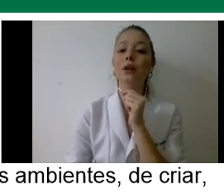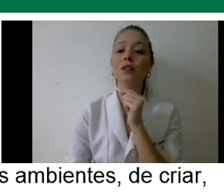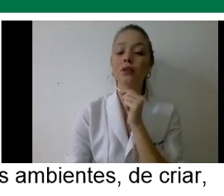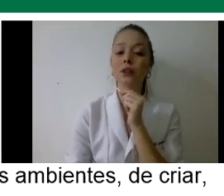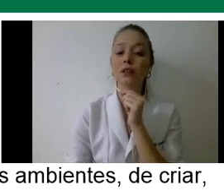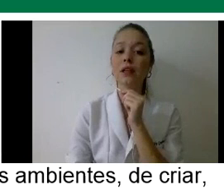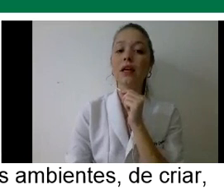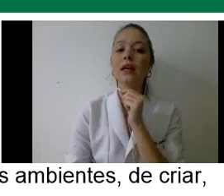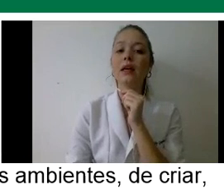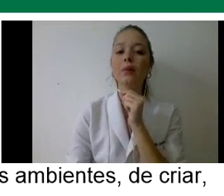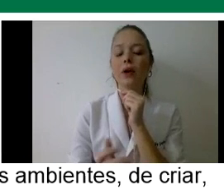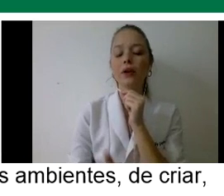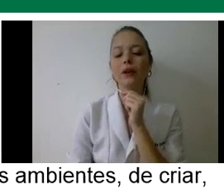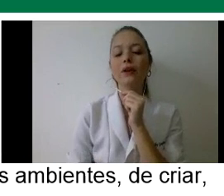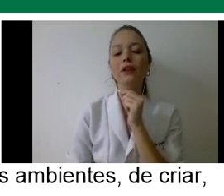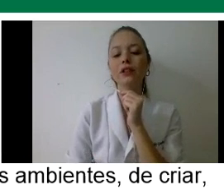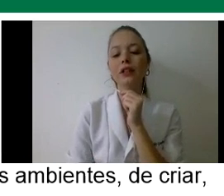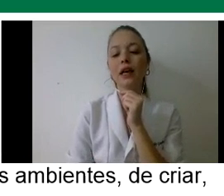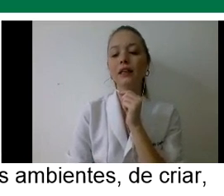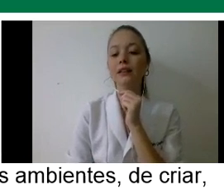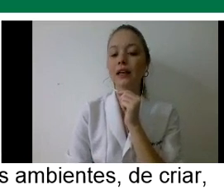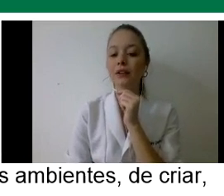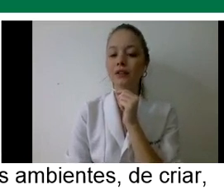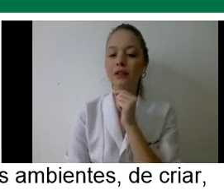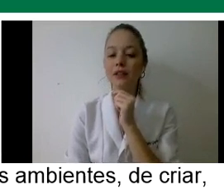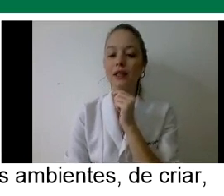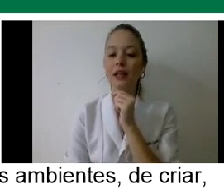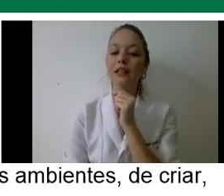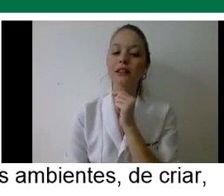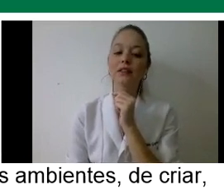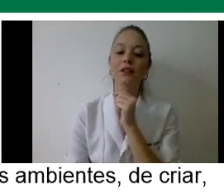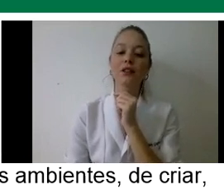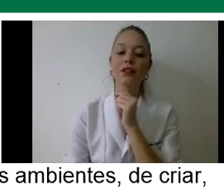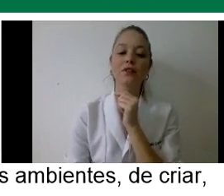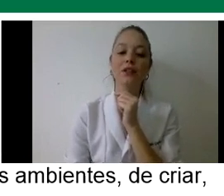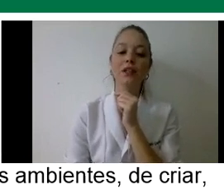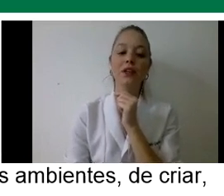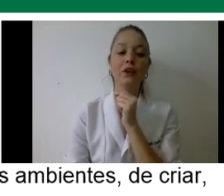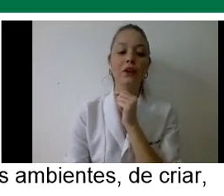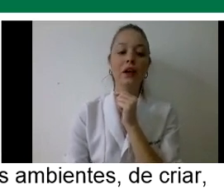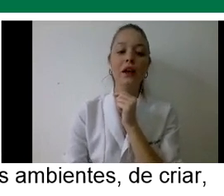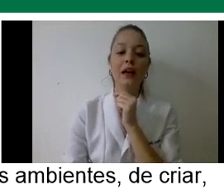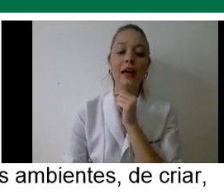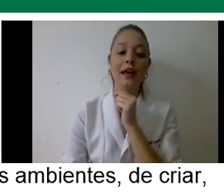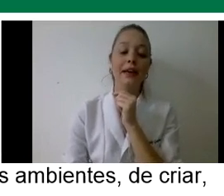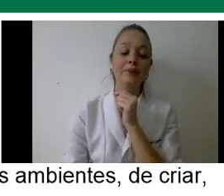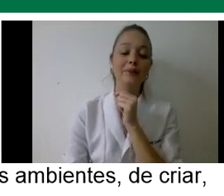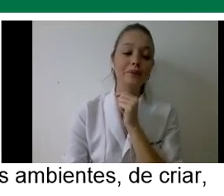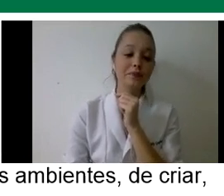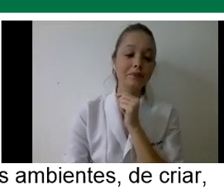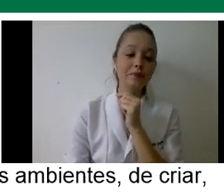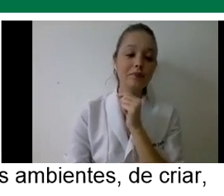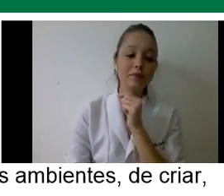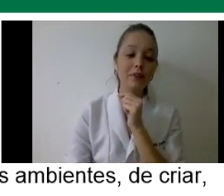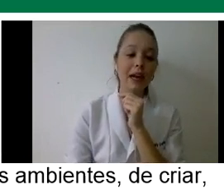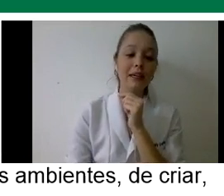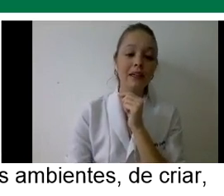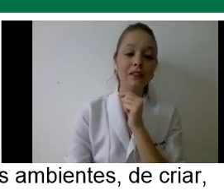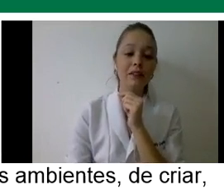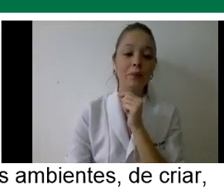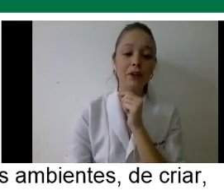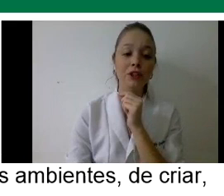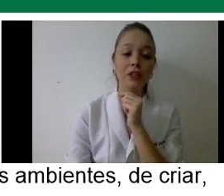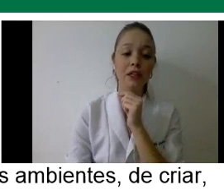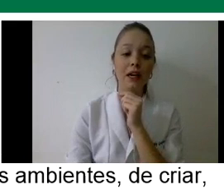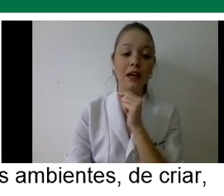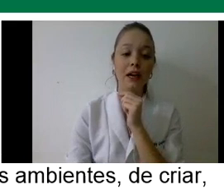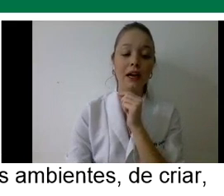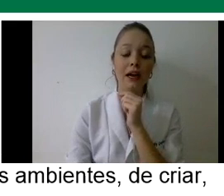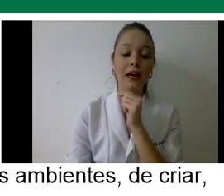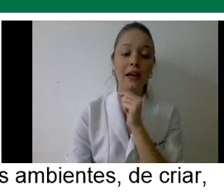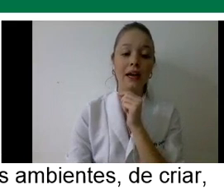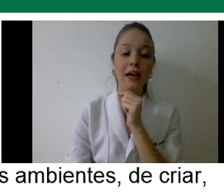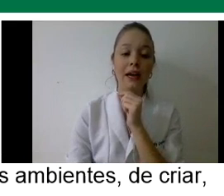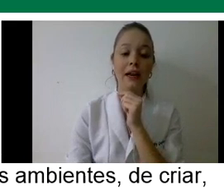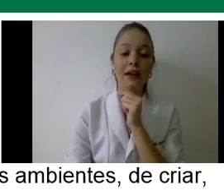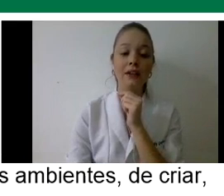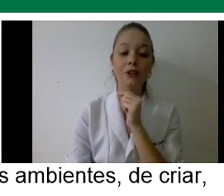inúmeras situações que podem originar em sérios acidentes. Então, a gente vê aqui, ó, a criança pode